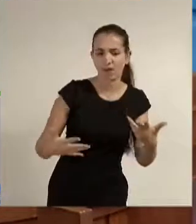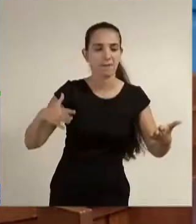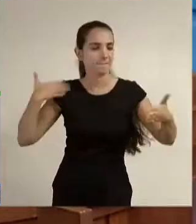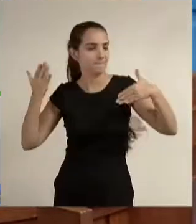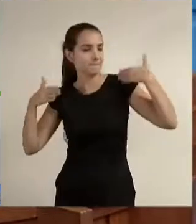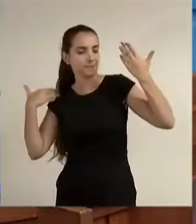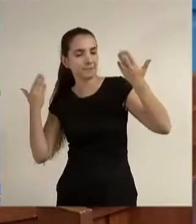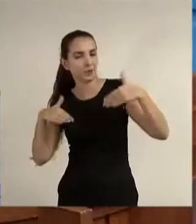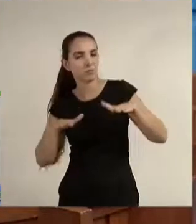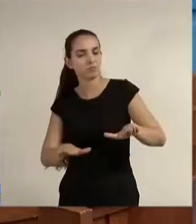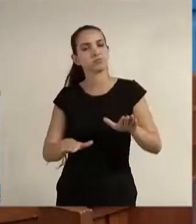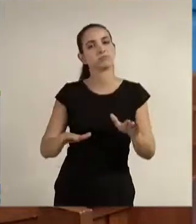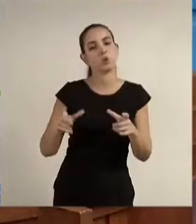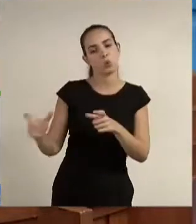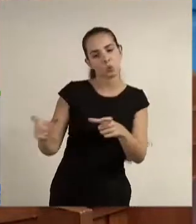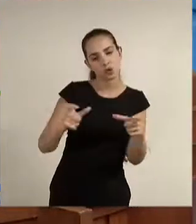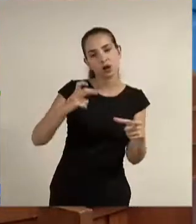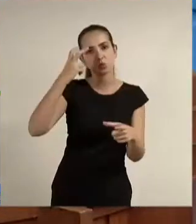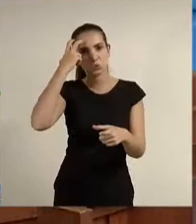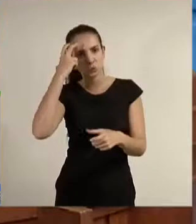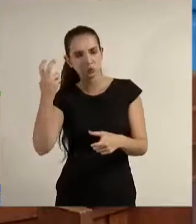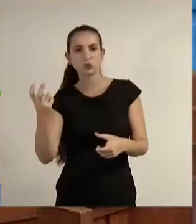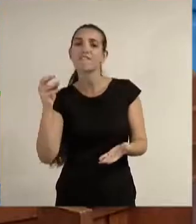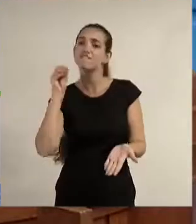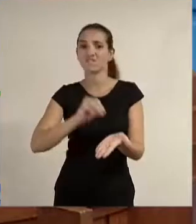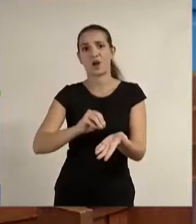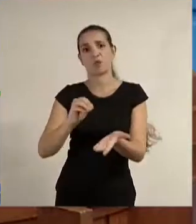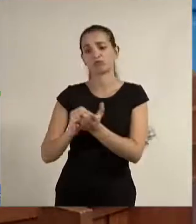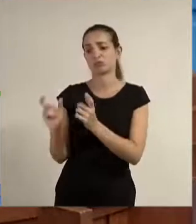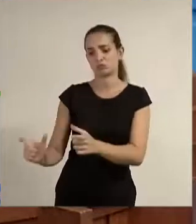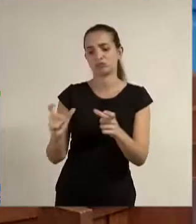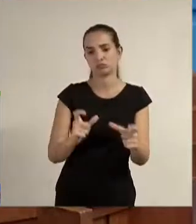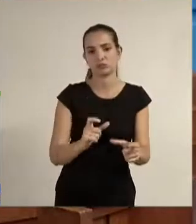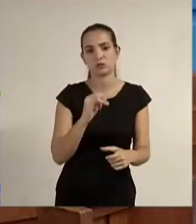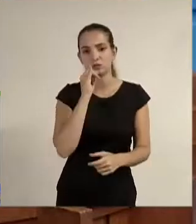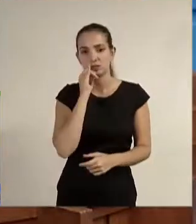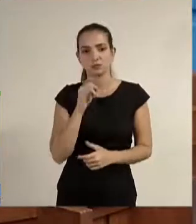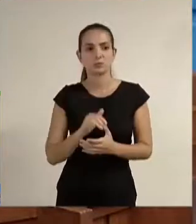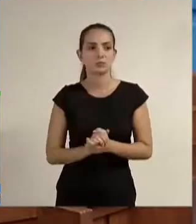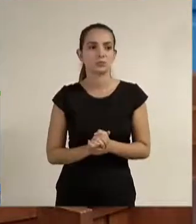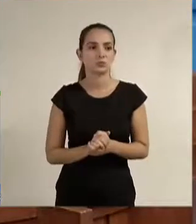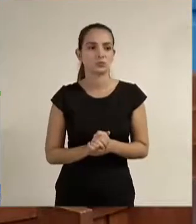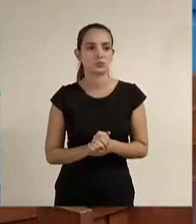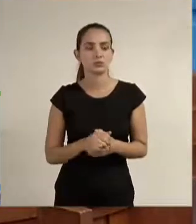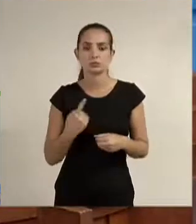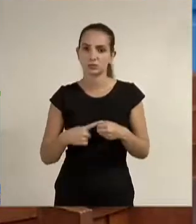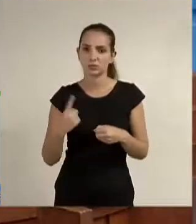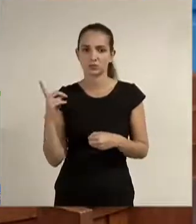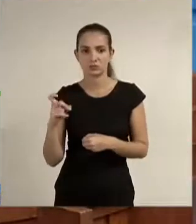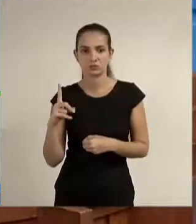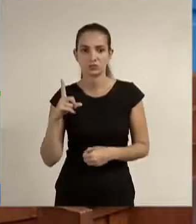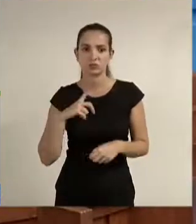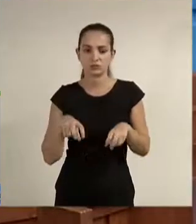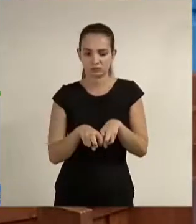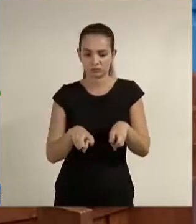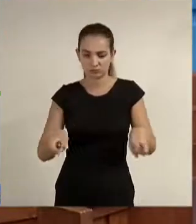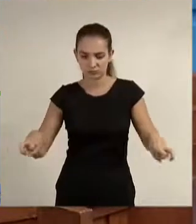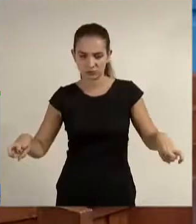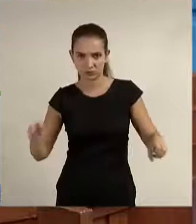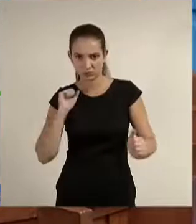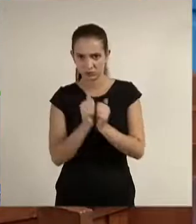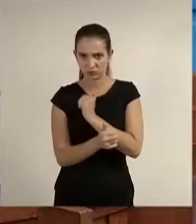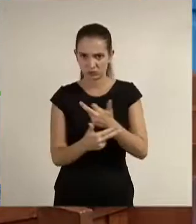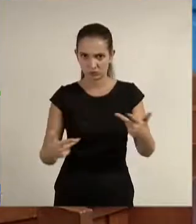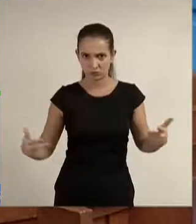espaço cultural. Só é lembrarmos aqui do ginásio de esportes de Dourados, ginásio de esportes